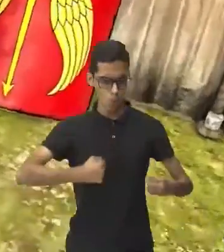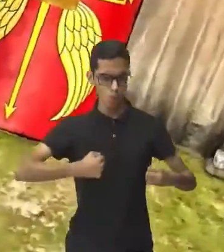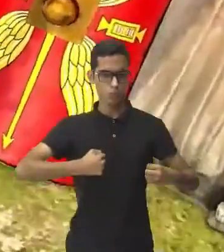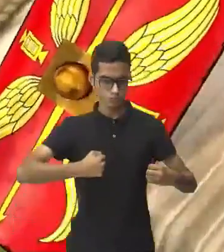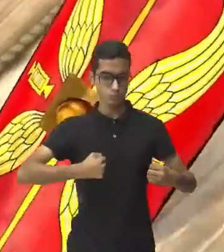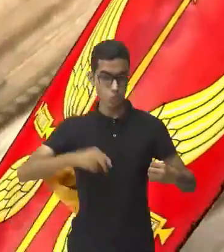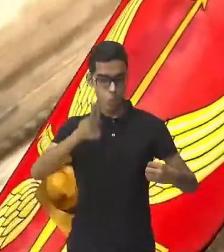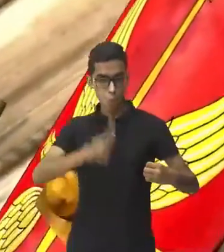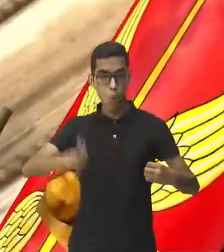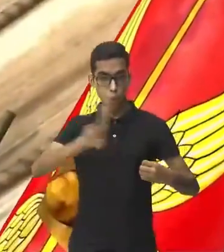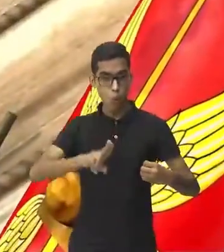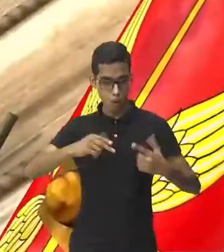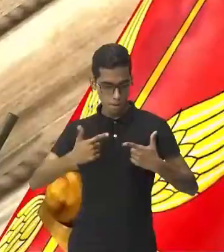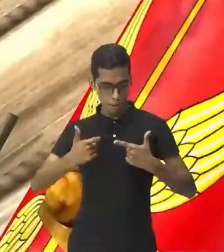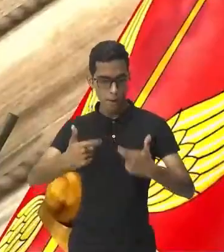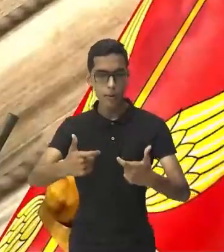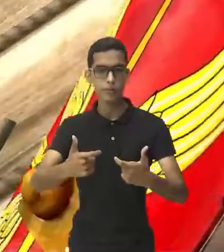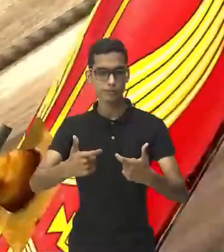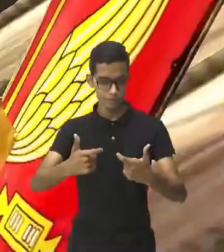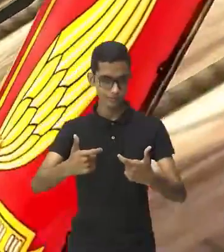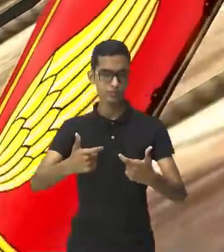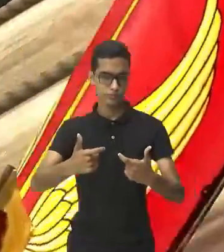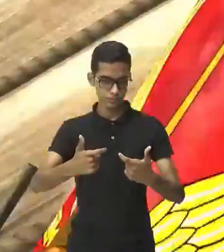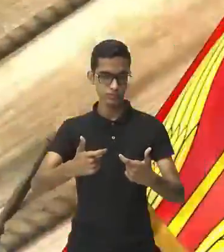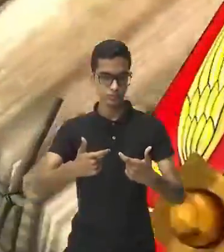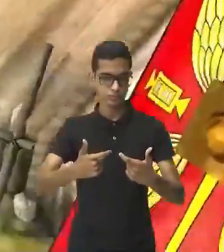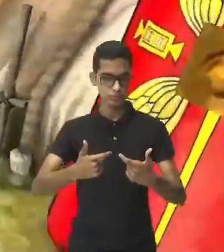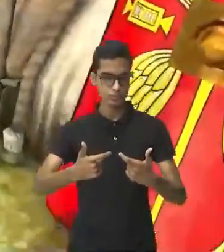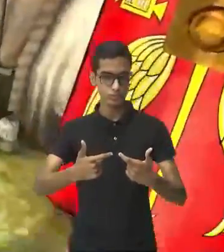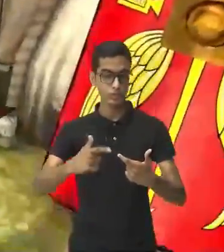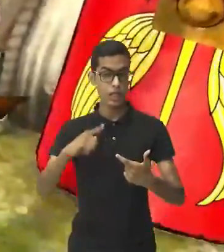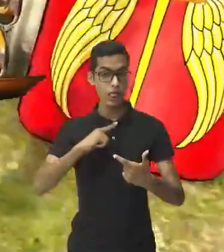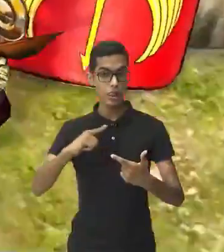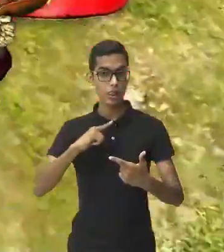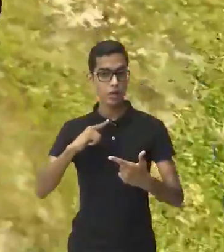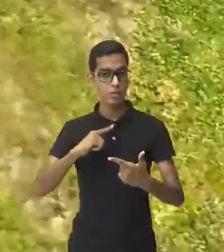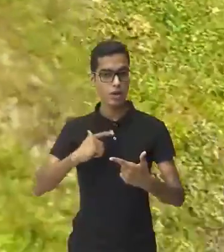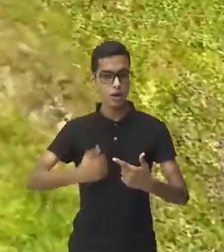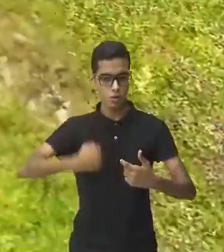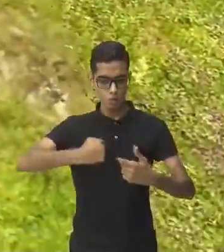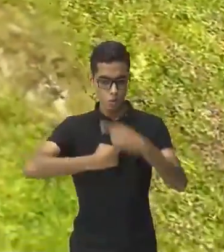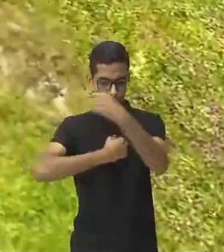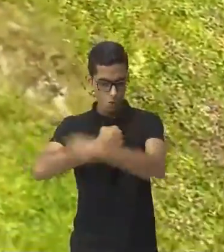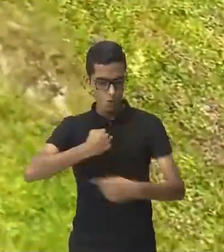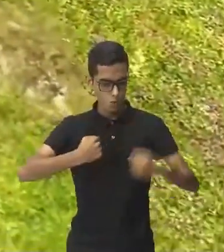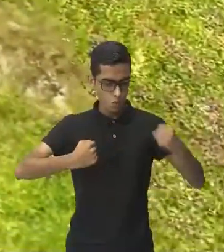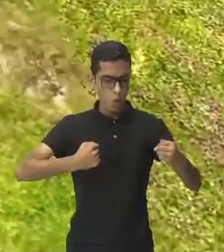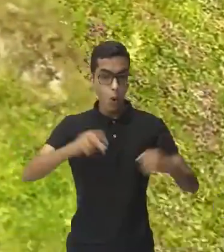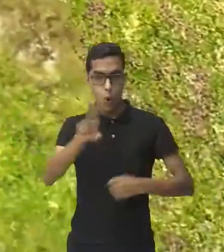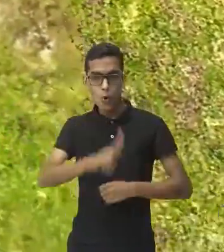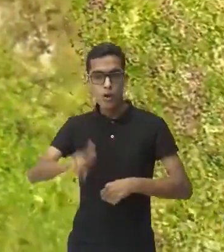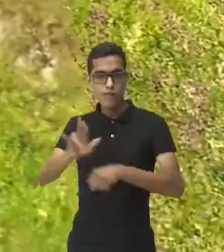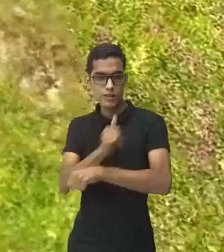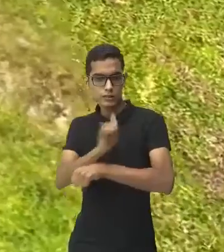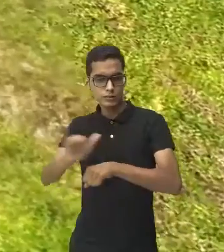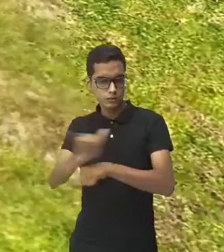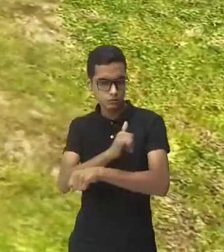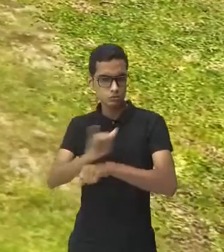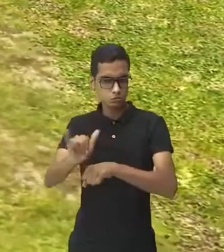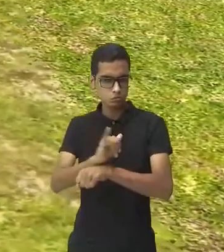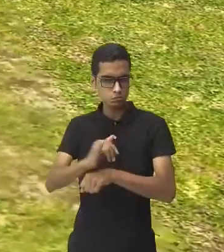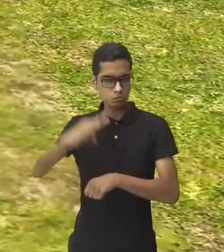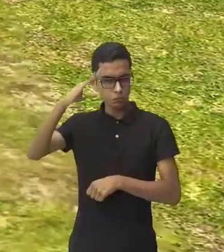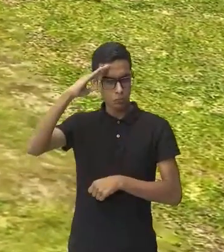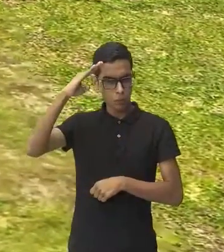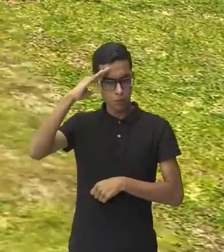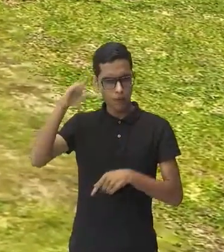esse escudo, gente, proporcionava várias táticas militares interessantes que a gente conhece muito hoje. Um exemplo é a chamada